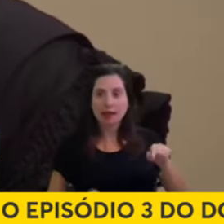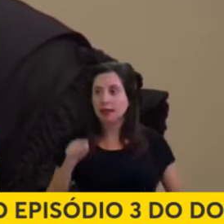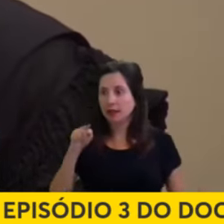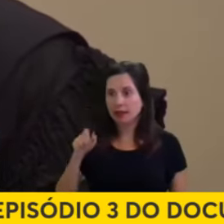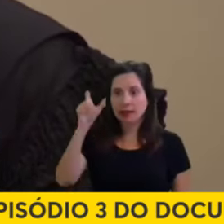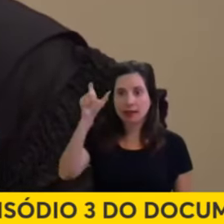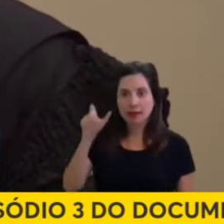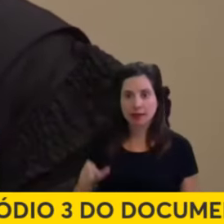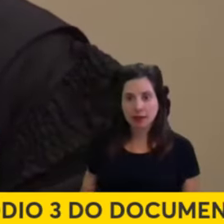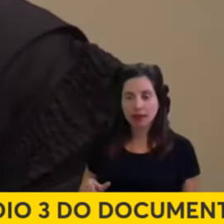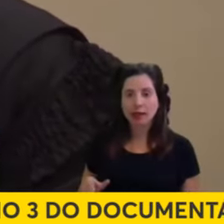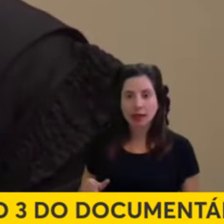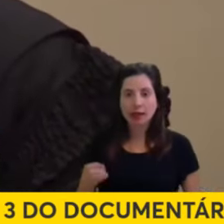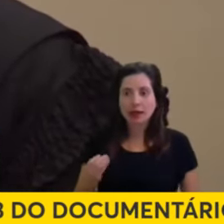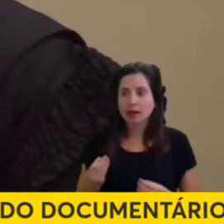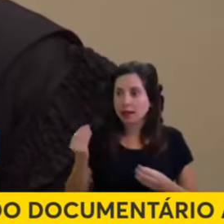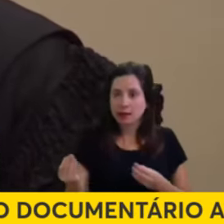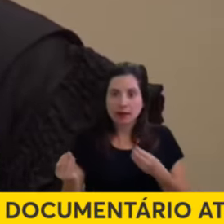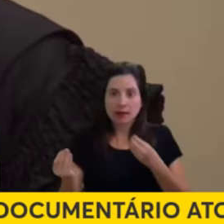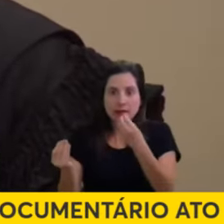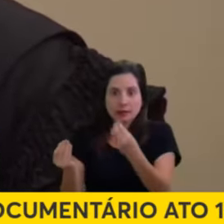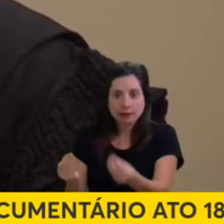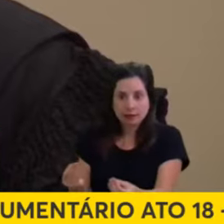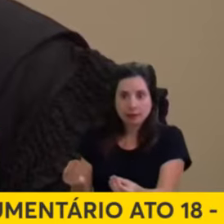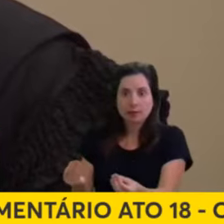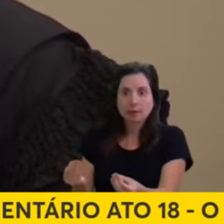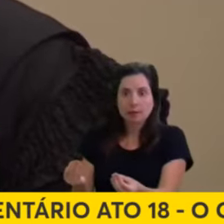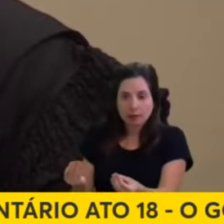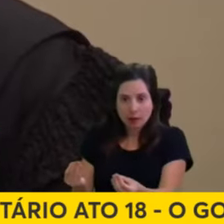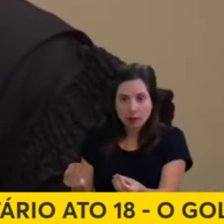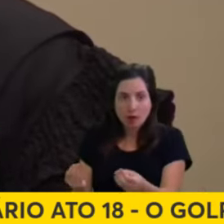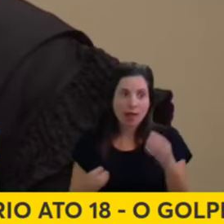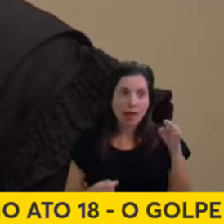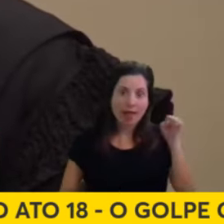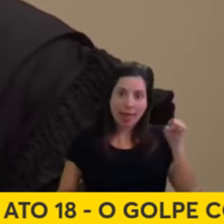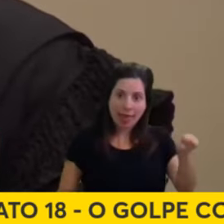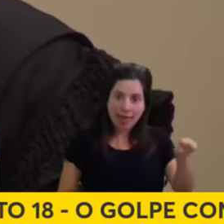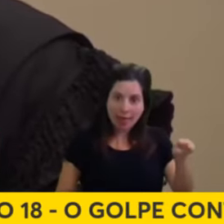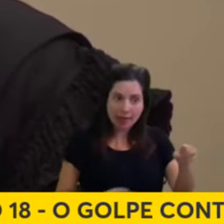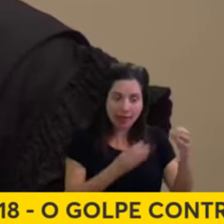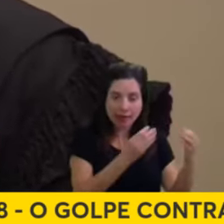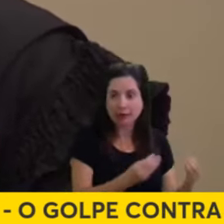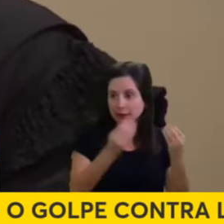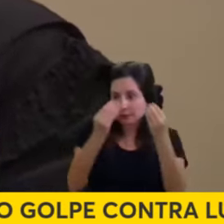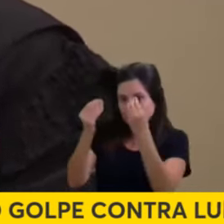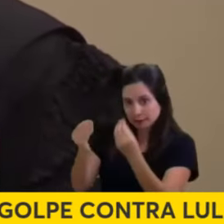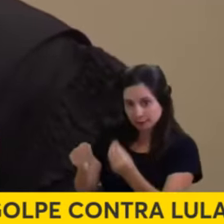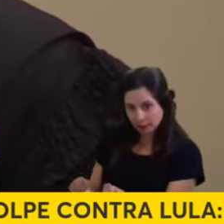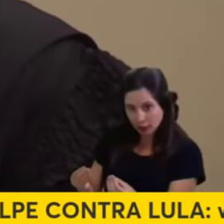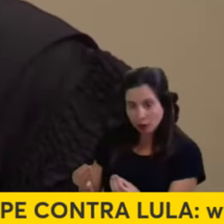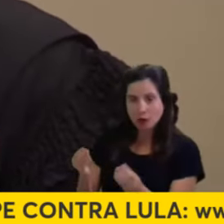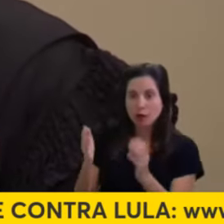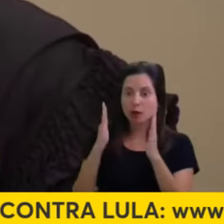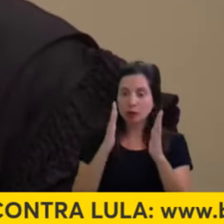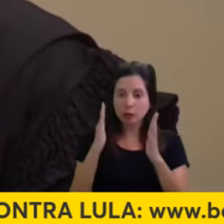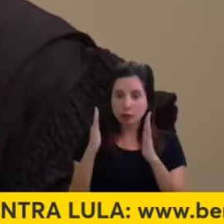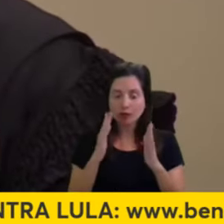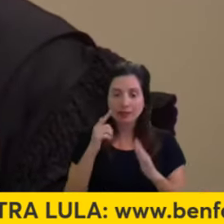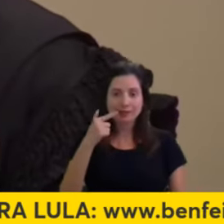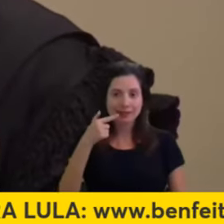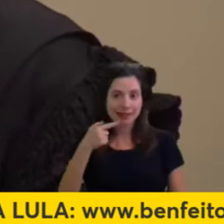abril de 2018 R 24 de diretamente de Selma mas no período eleitoral fez depósito em favor da candidata de R